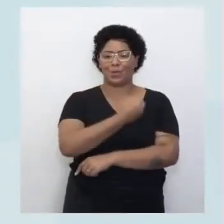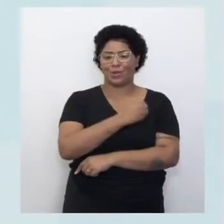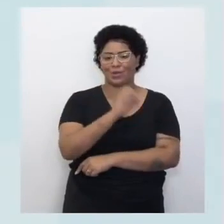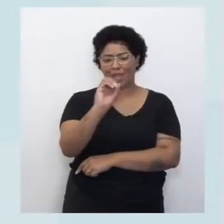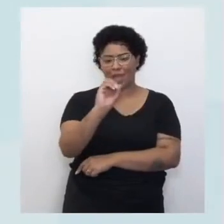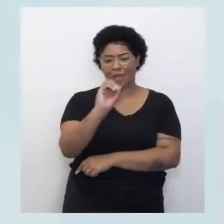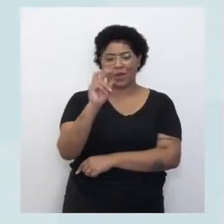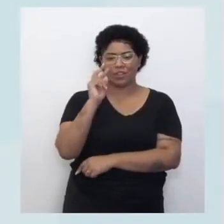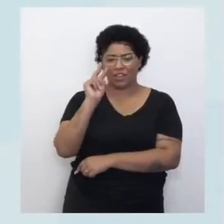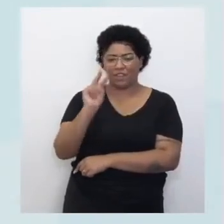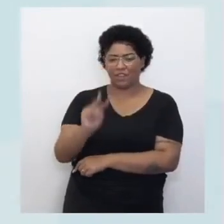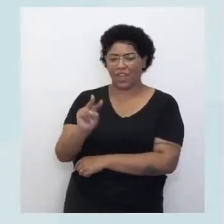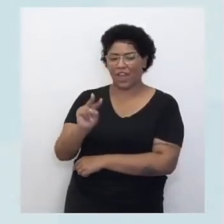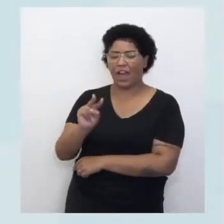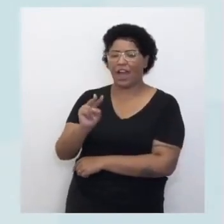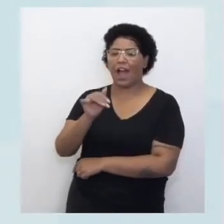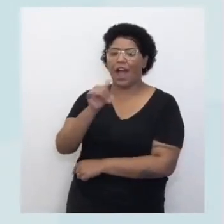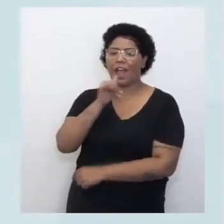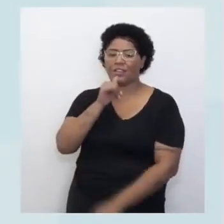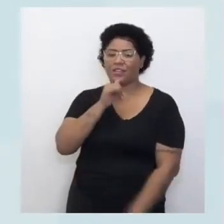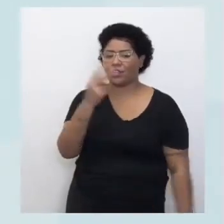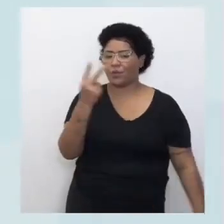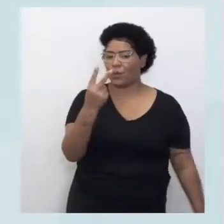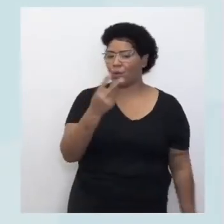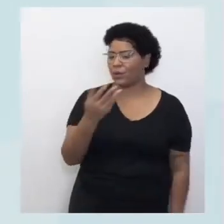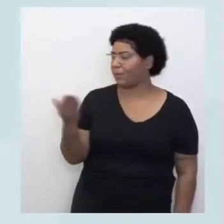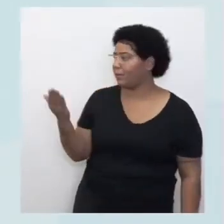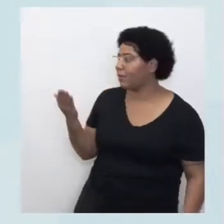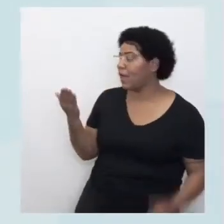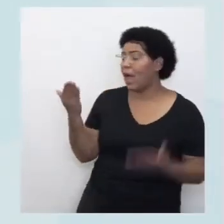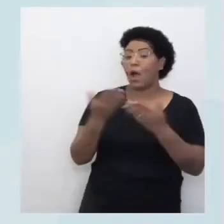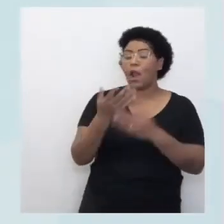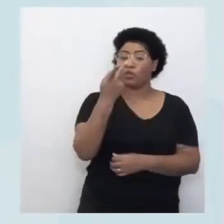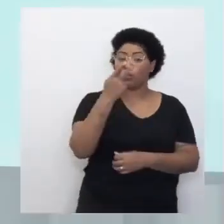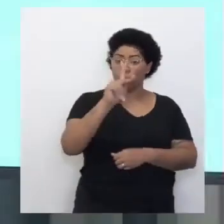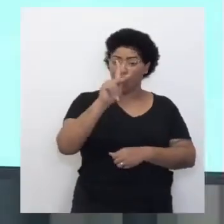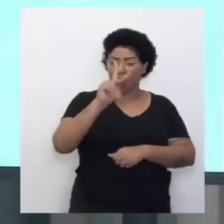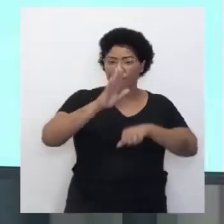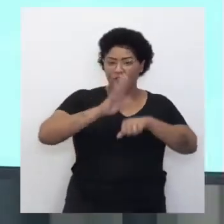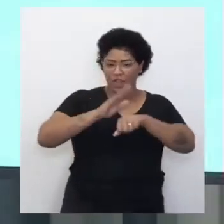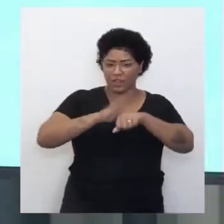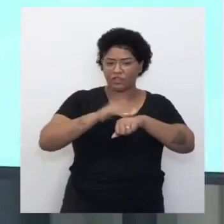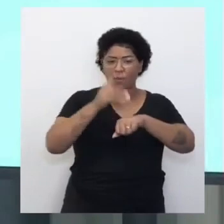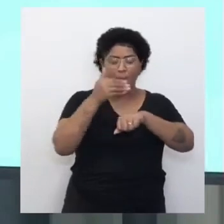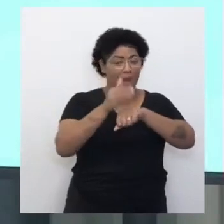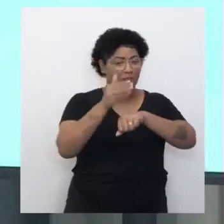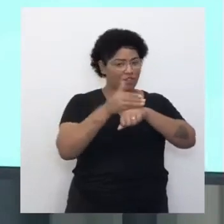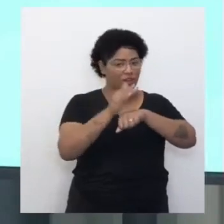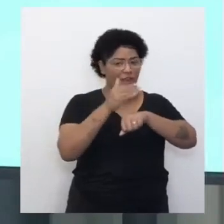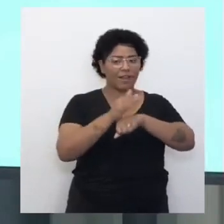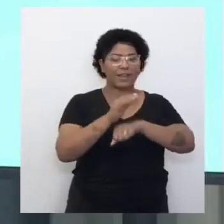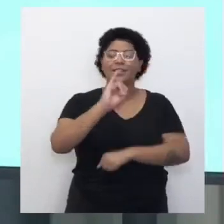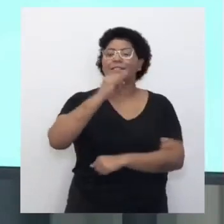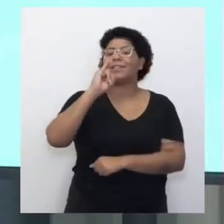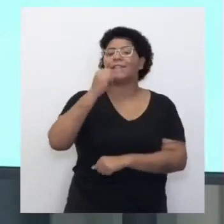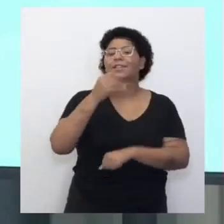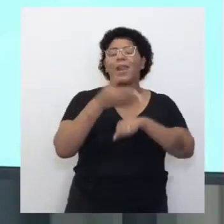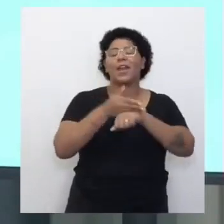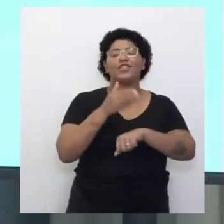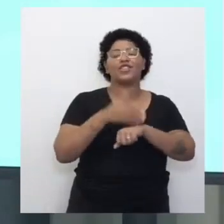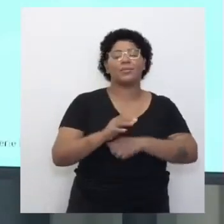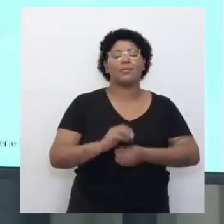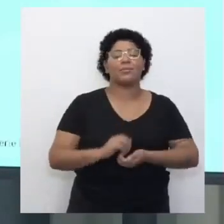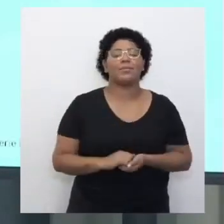vocês. E agora é a sua vez de treinar. É isso